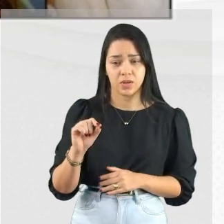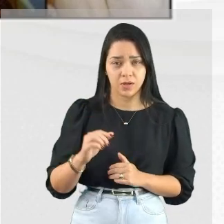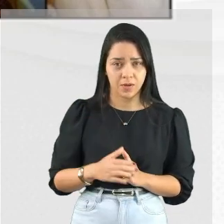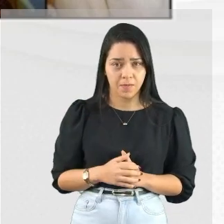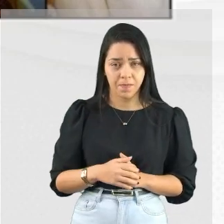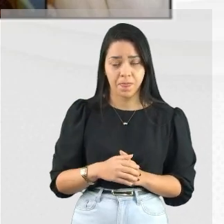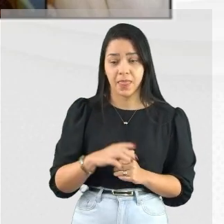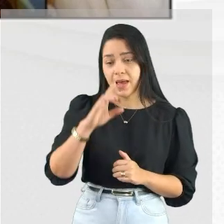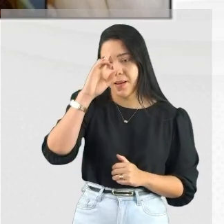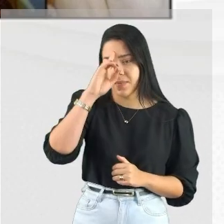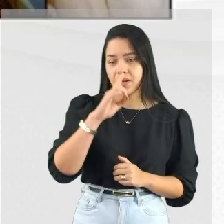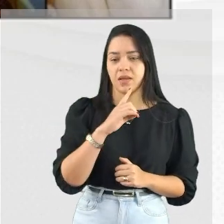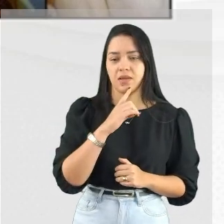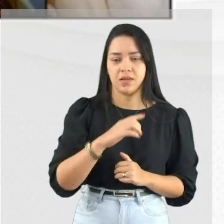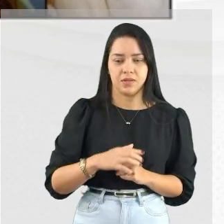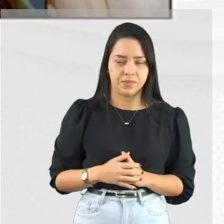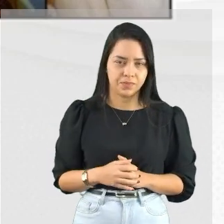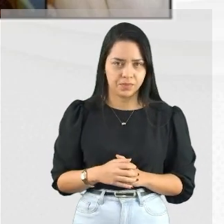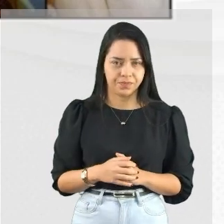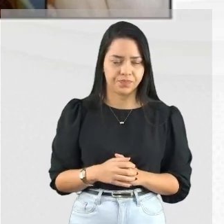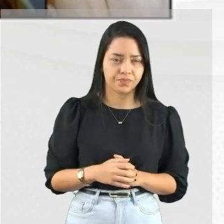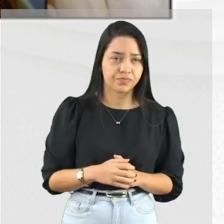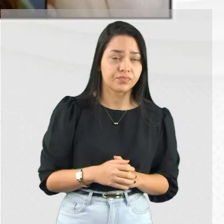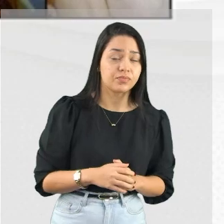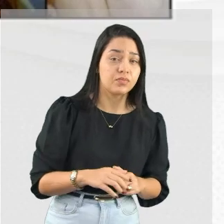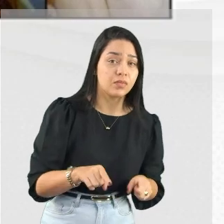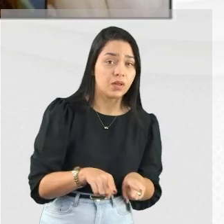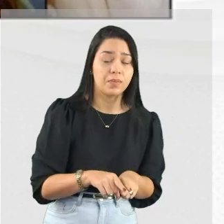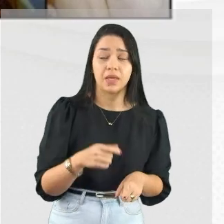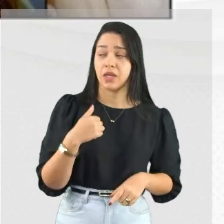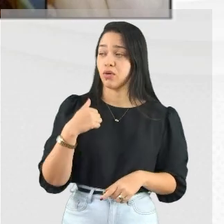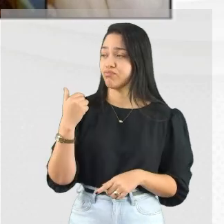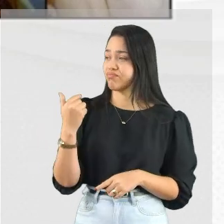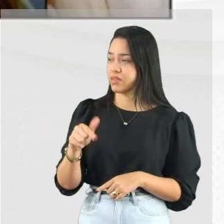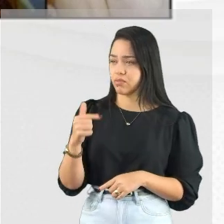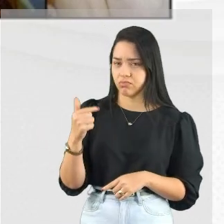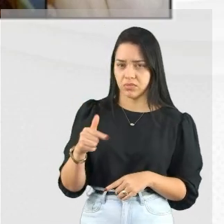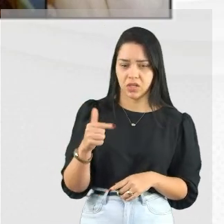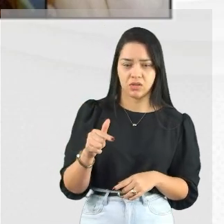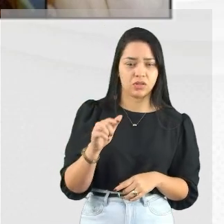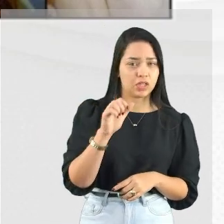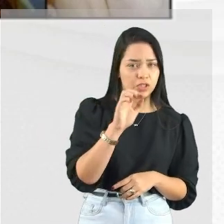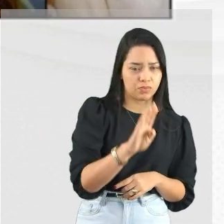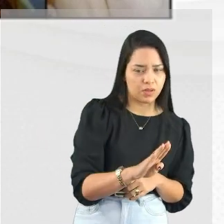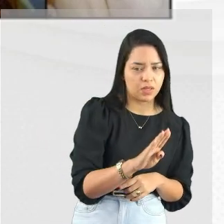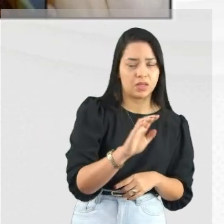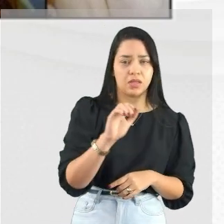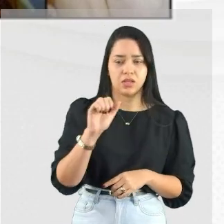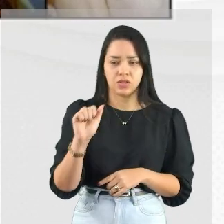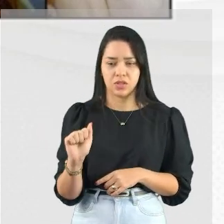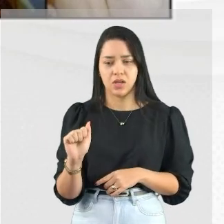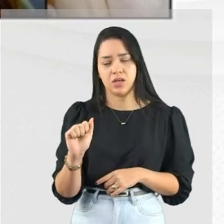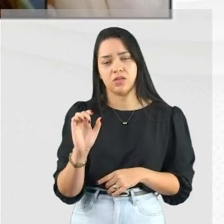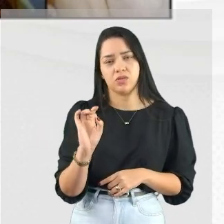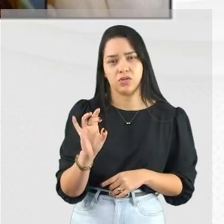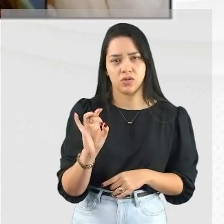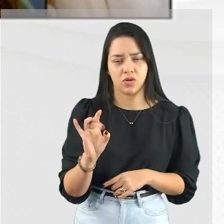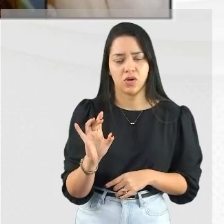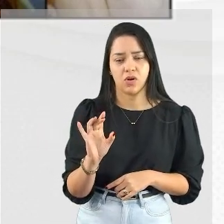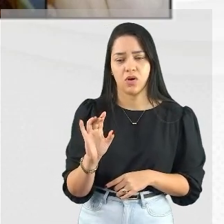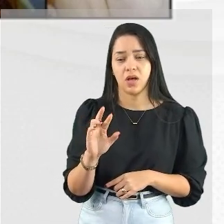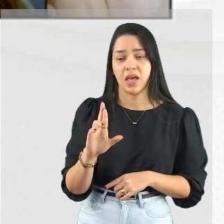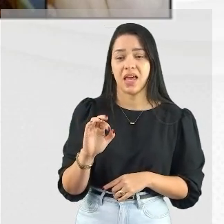de pelagem amarela, tá? E quando eu não tenho a dominância de nem de B e nem de A, eu só tenho